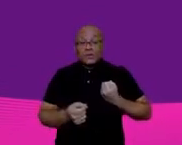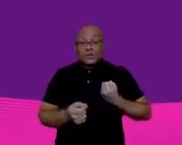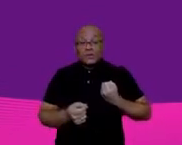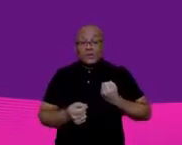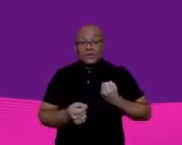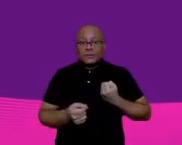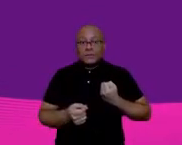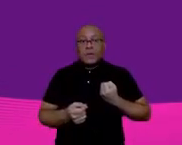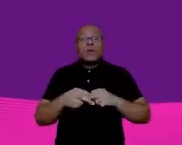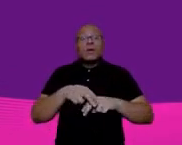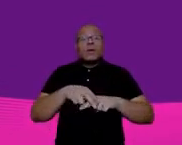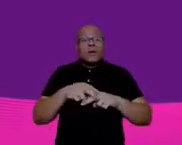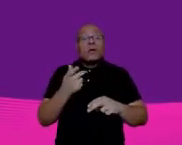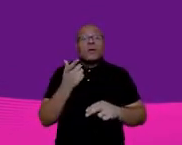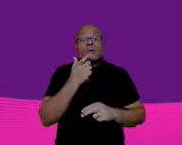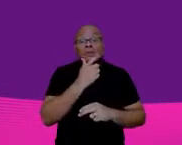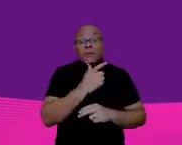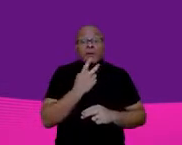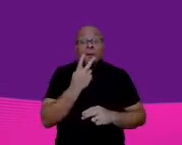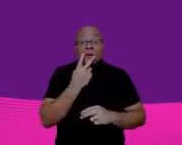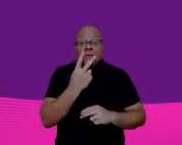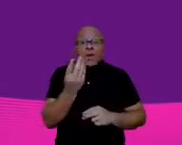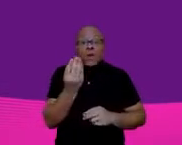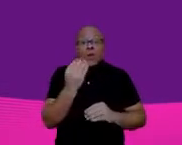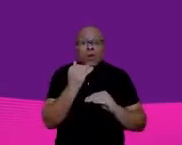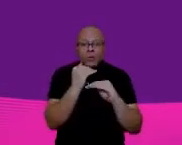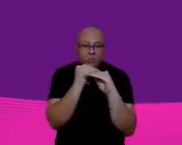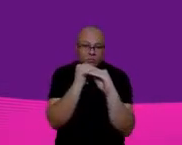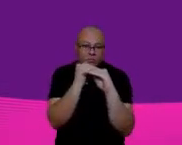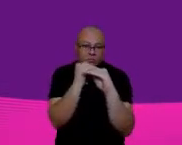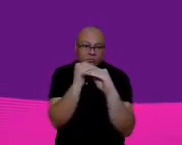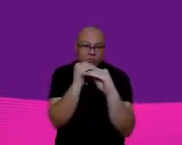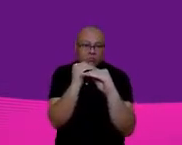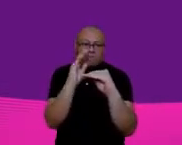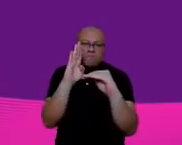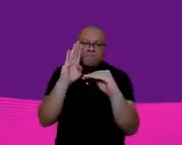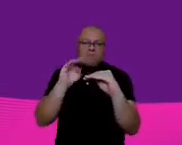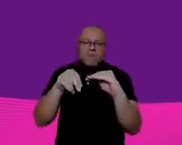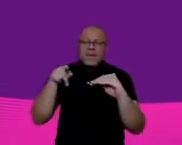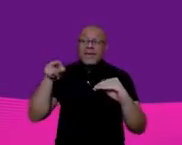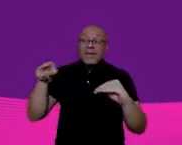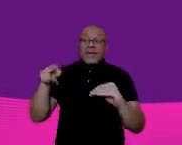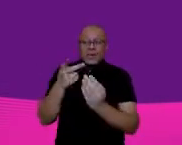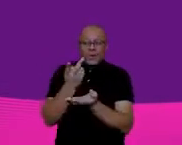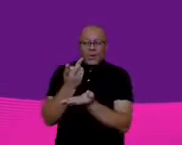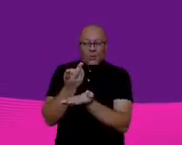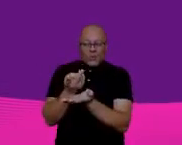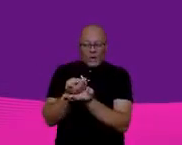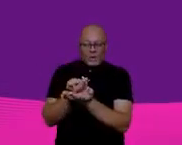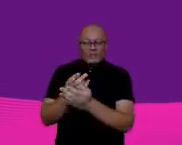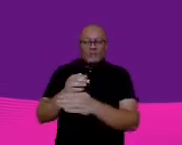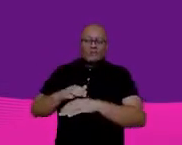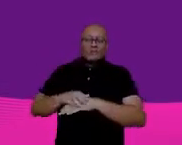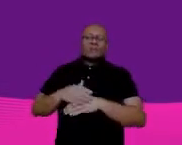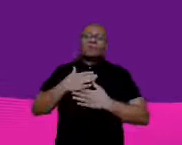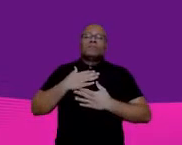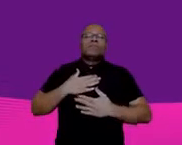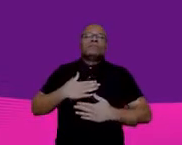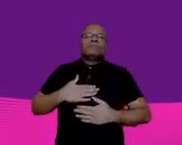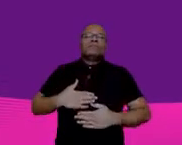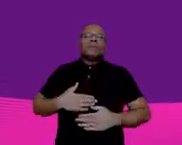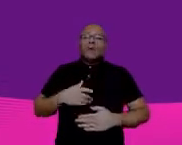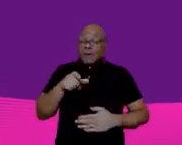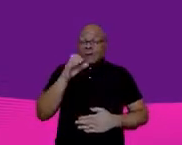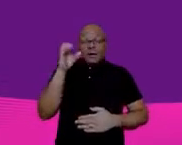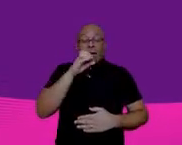nós podemos ver como o alinhamento ficou bom e como o paciente estava satisfeito. Ele vai se recuperar rapidamente, ou seja, fiquei